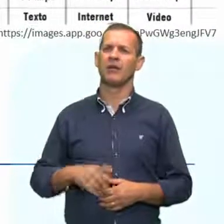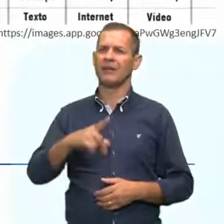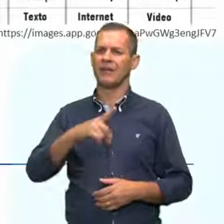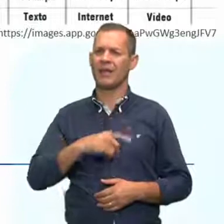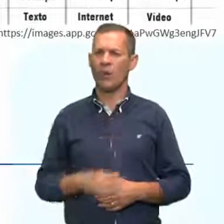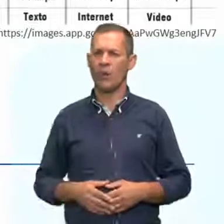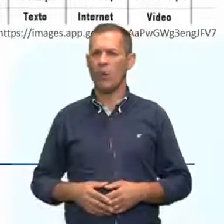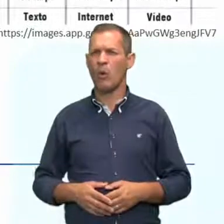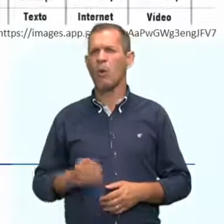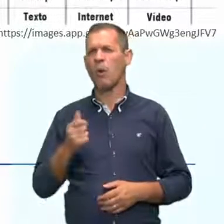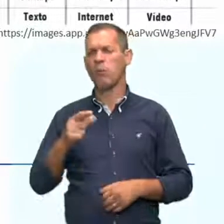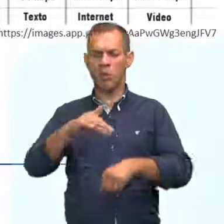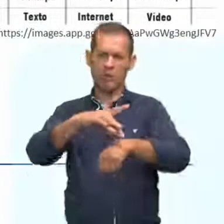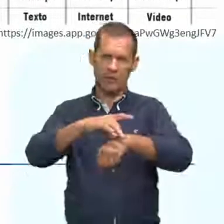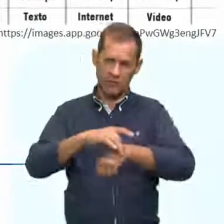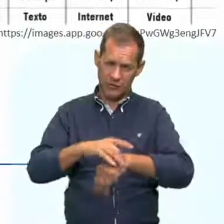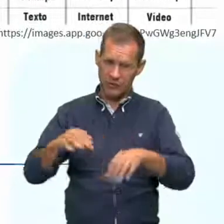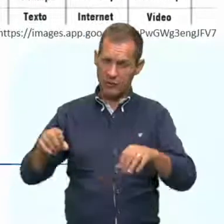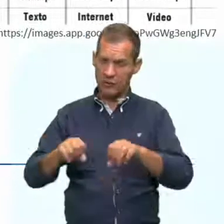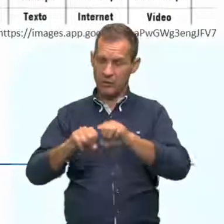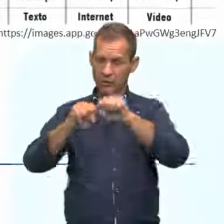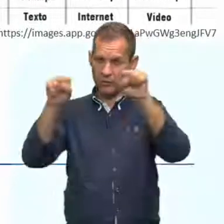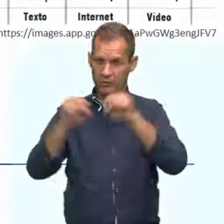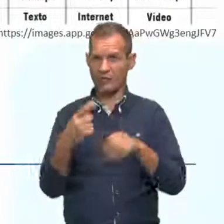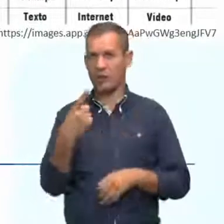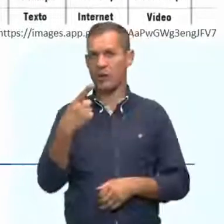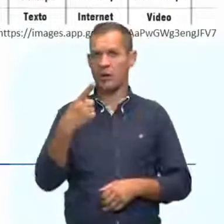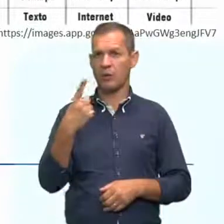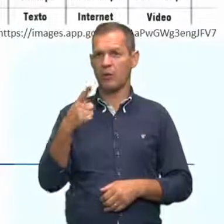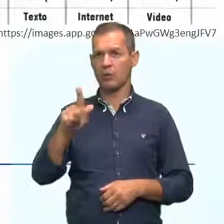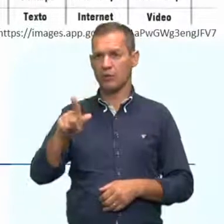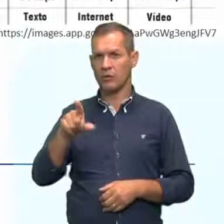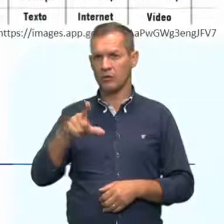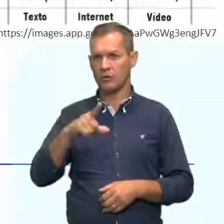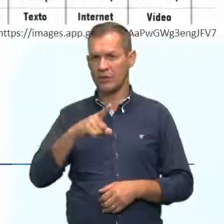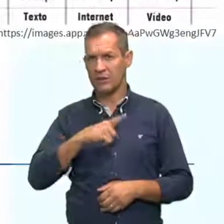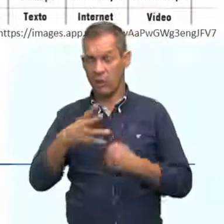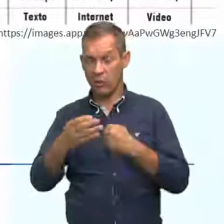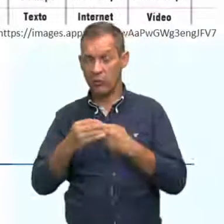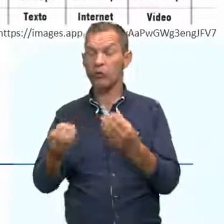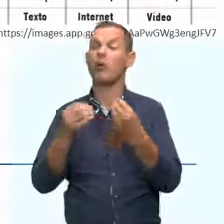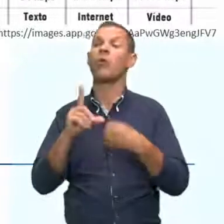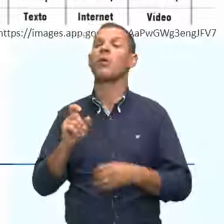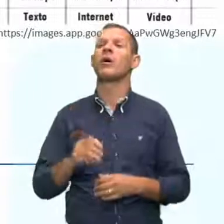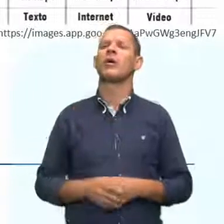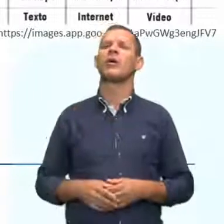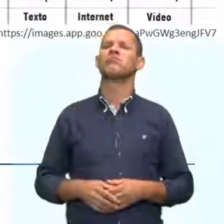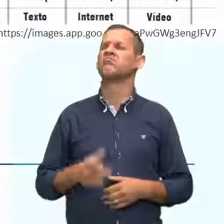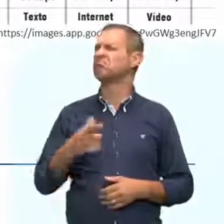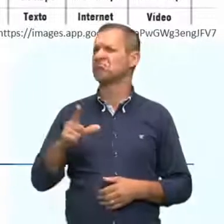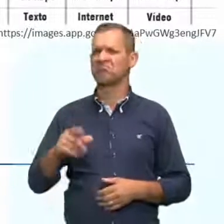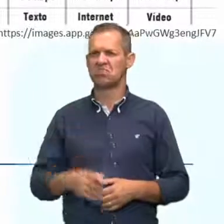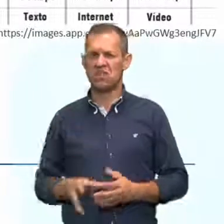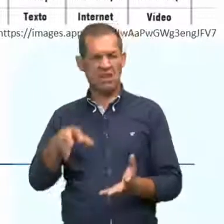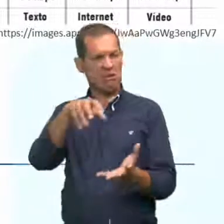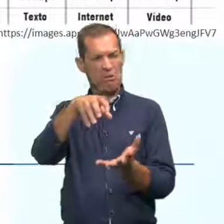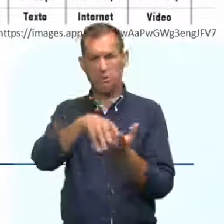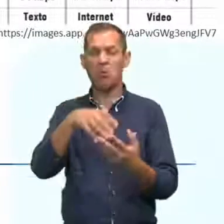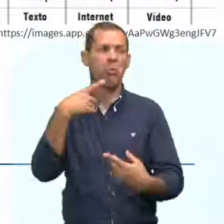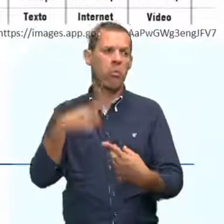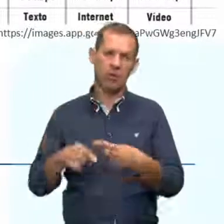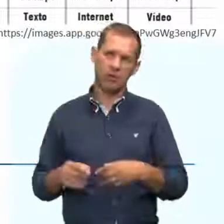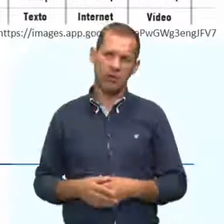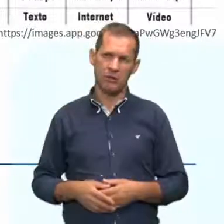fornece uma baixa segurança. O sistema 1G, para você ter uma noção de como era, ele não tinha criptografia,